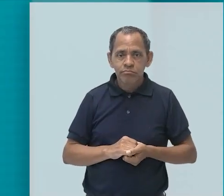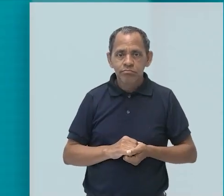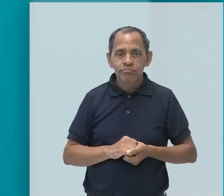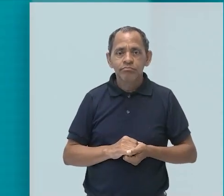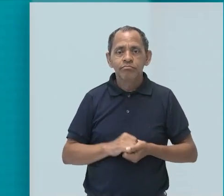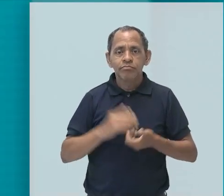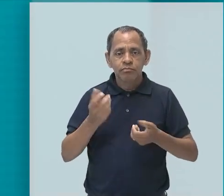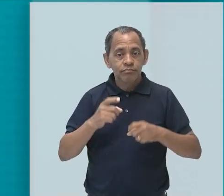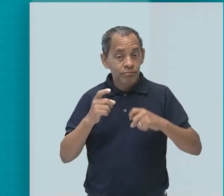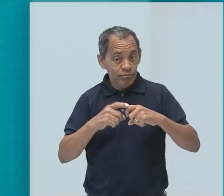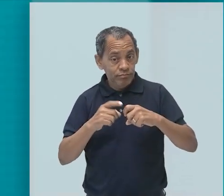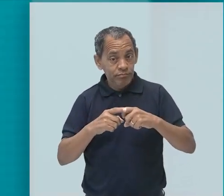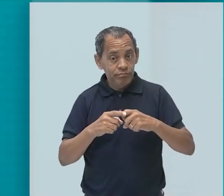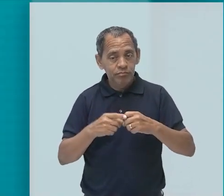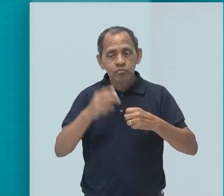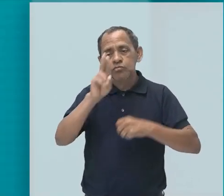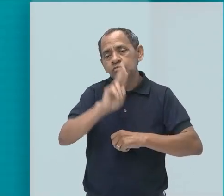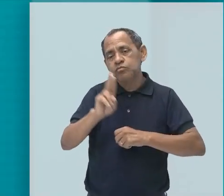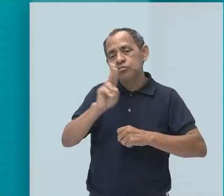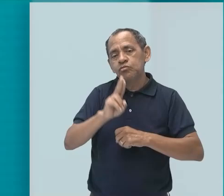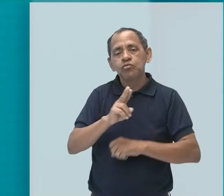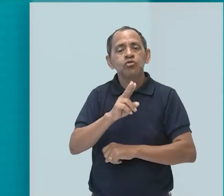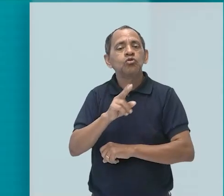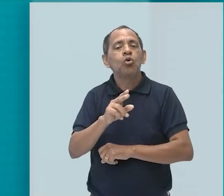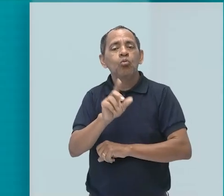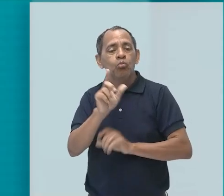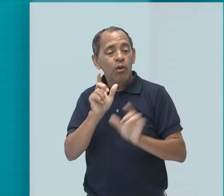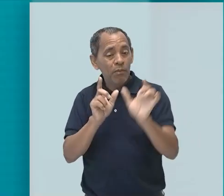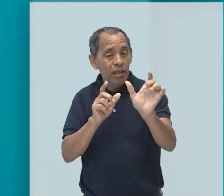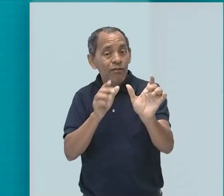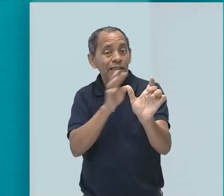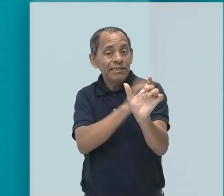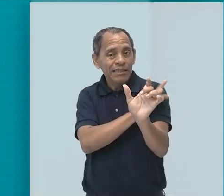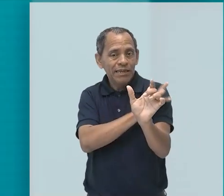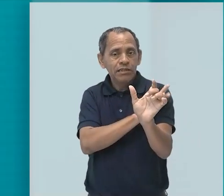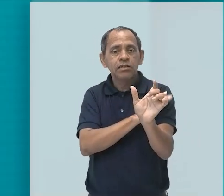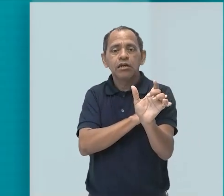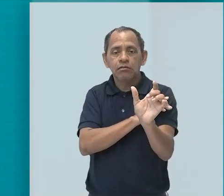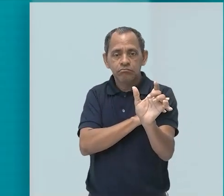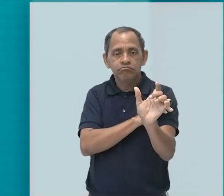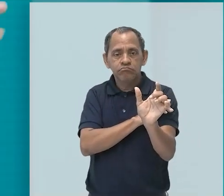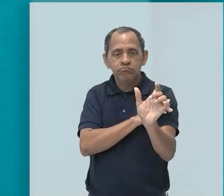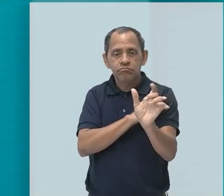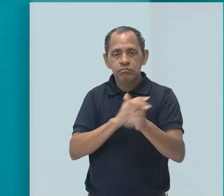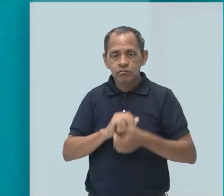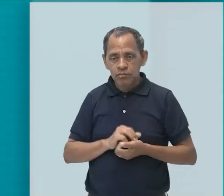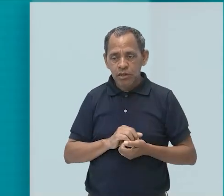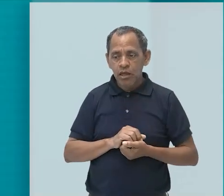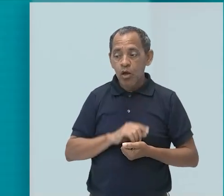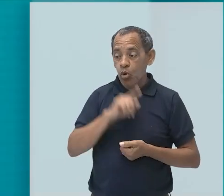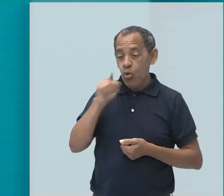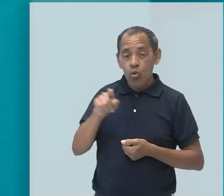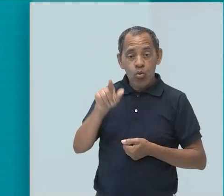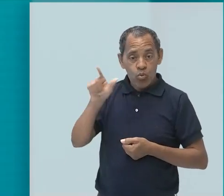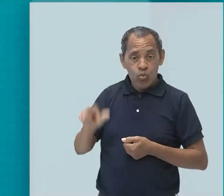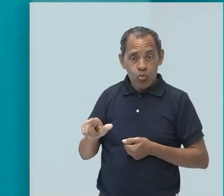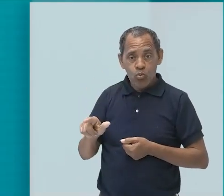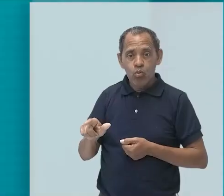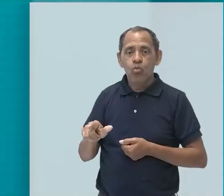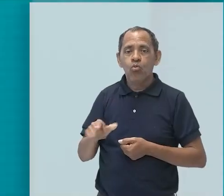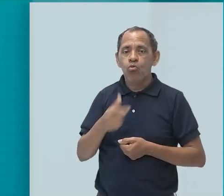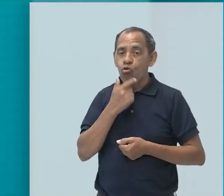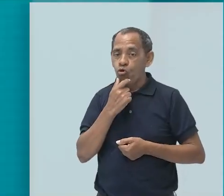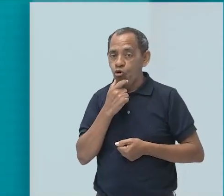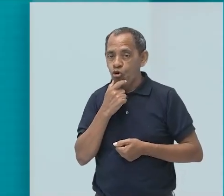Então, a médica utilizou o termo técnico cardiomegalia e o paciente não é da área da saúde, não tem obrigação de saber o